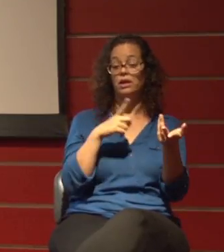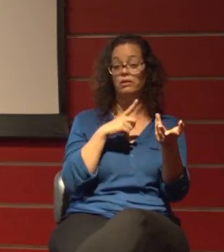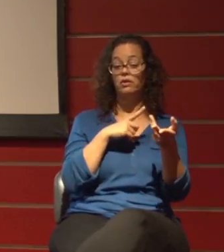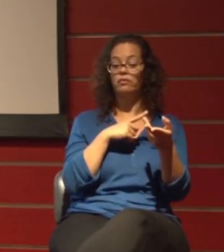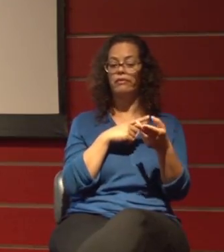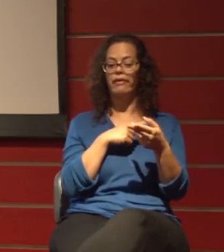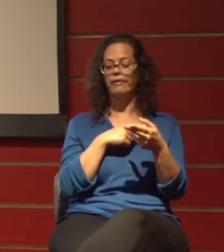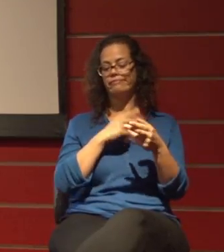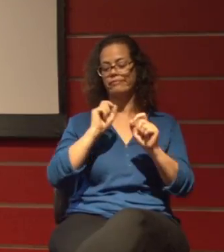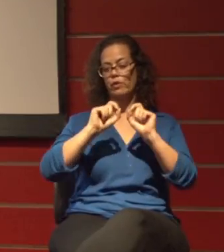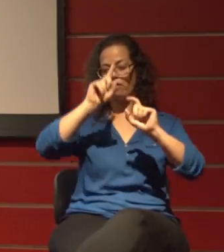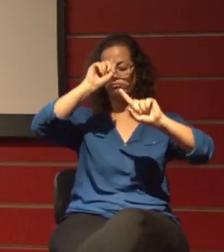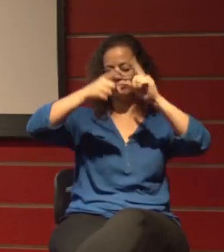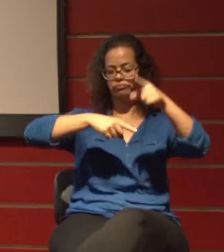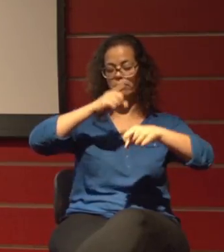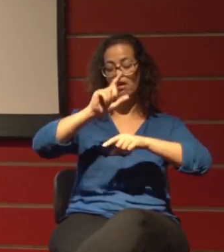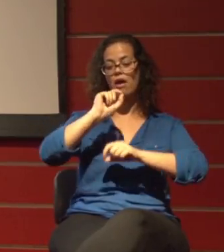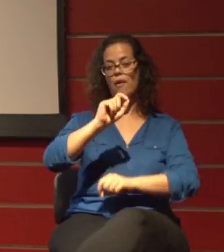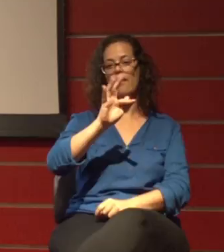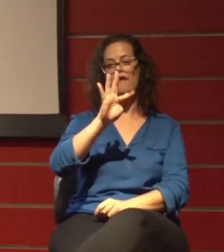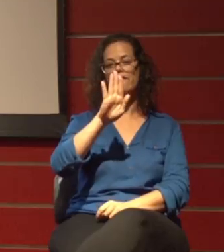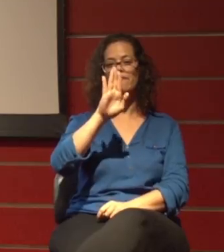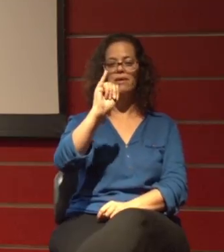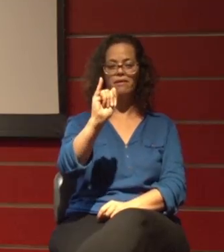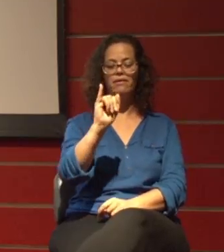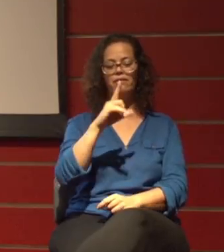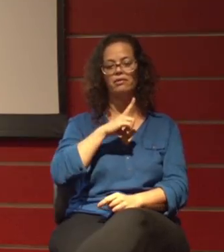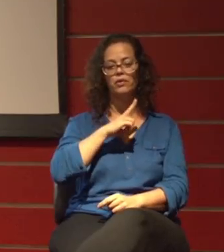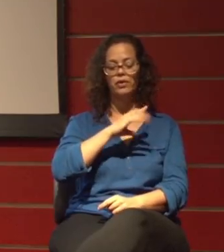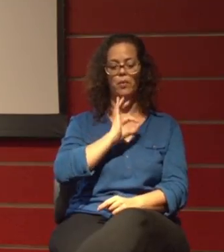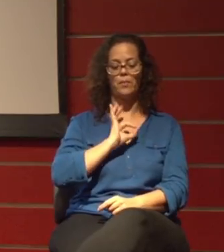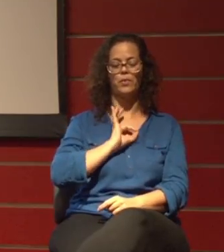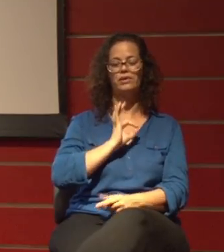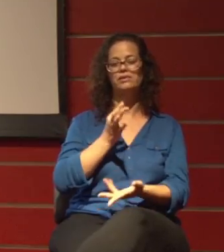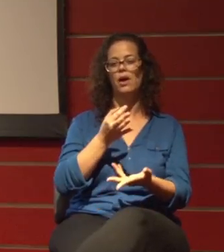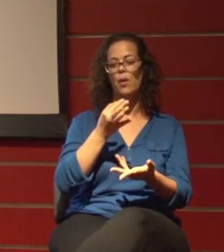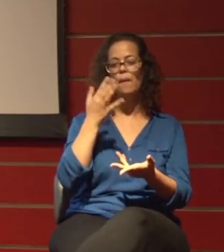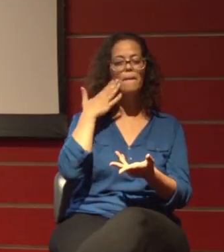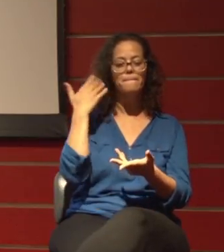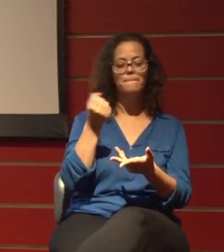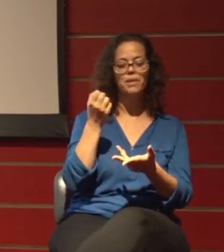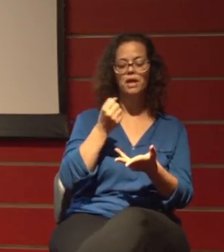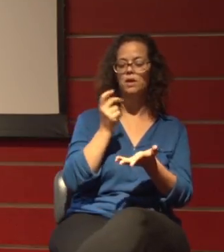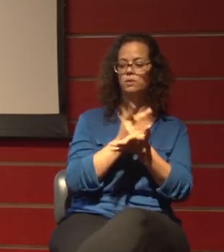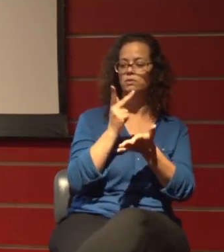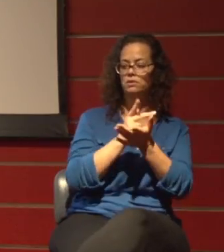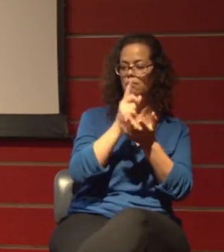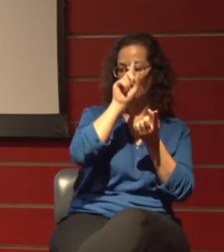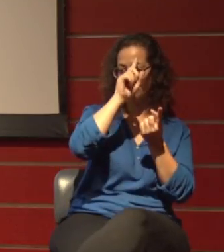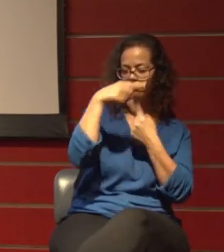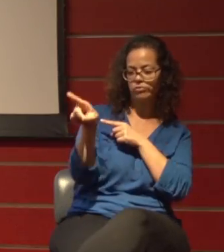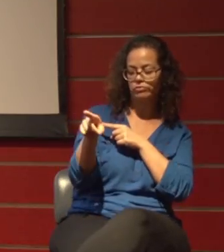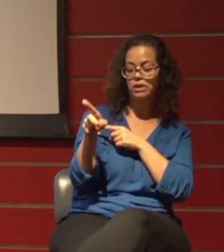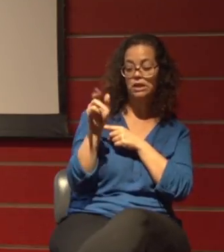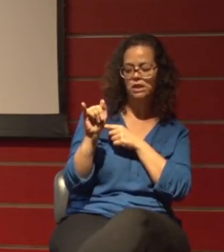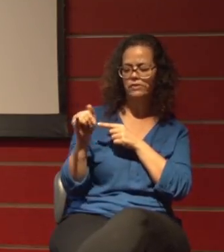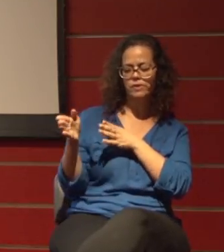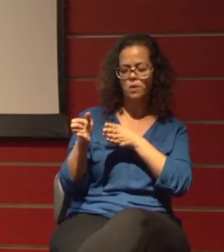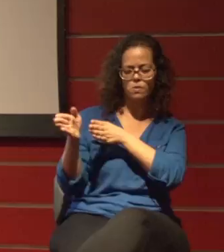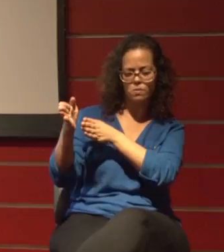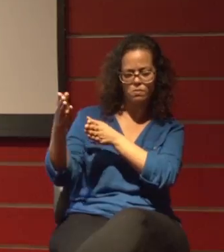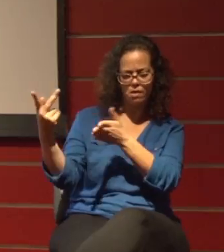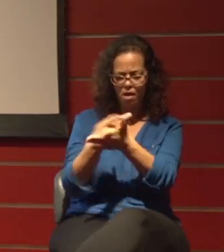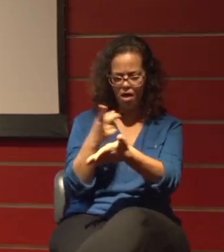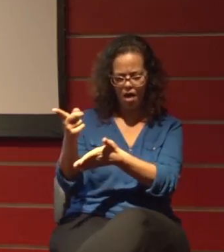policial Branca né que fica eles estão sempre tem sempre um branco ali dando uma chibatada no lombo quando eles fogem da linha em